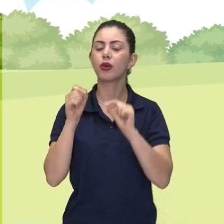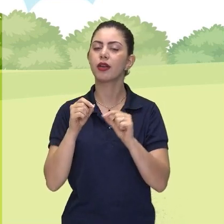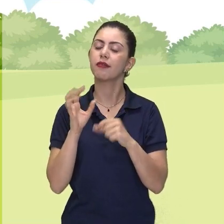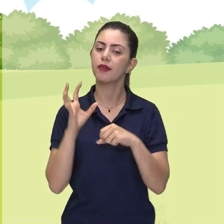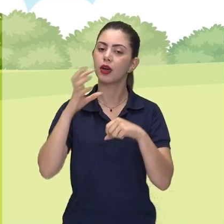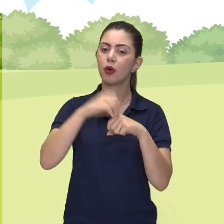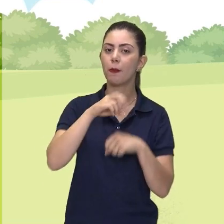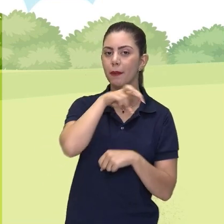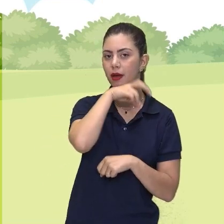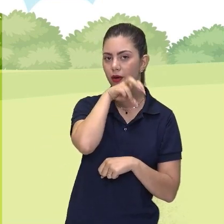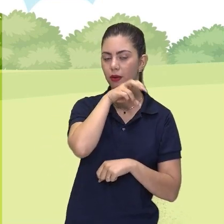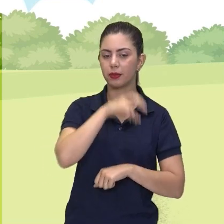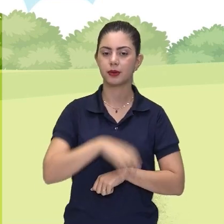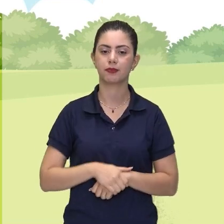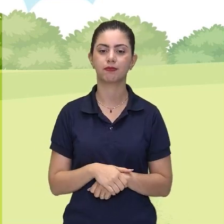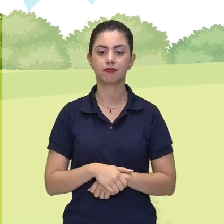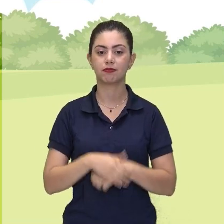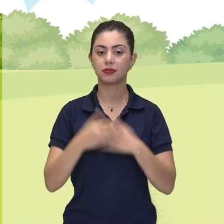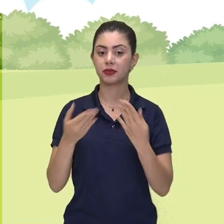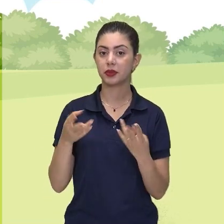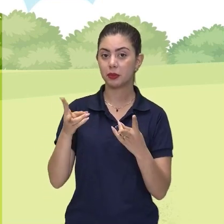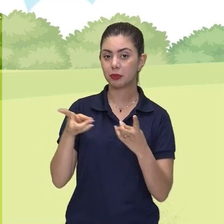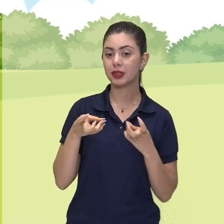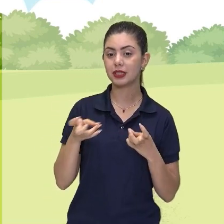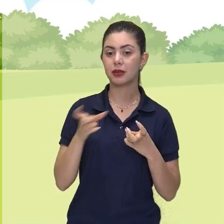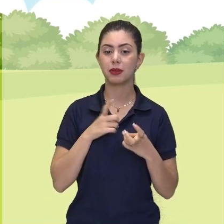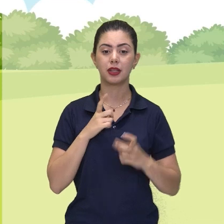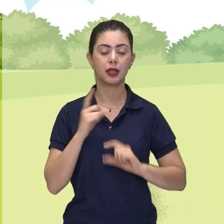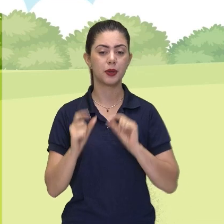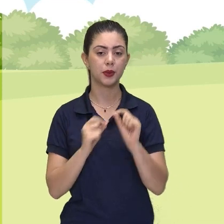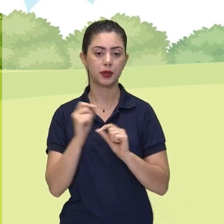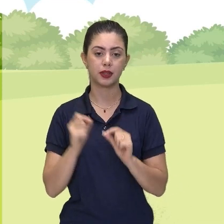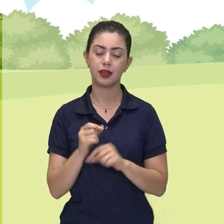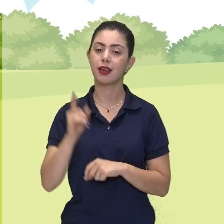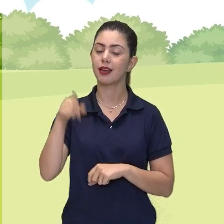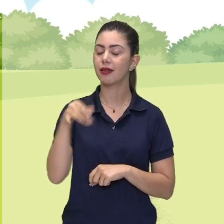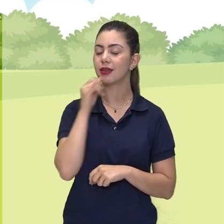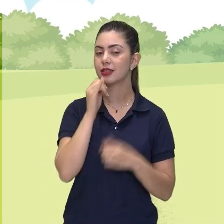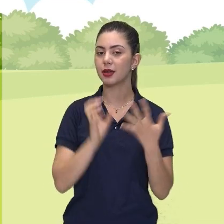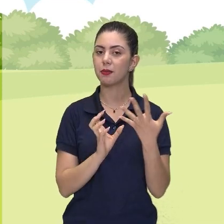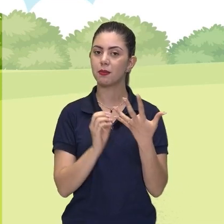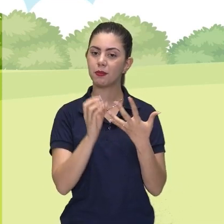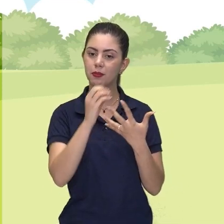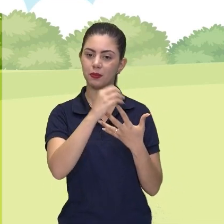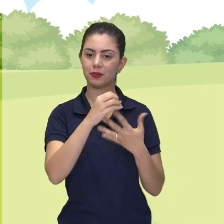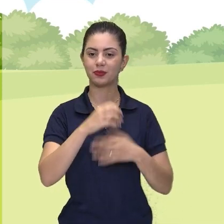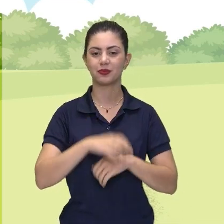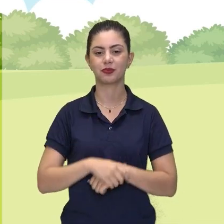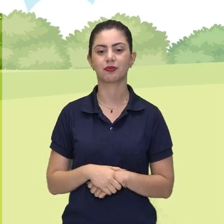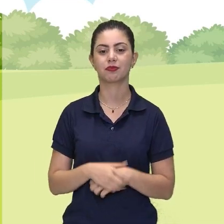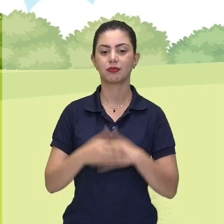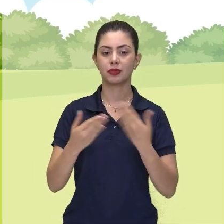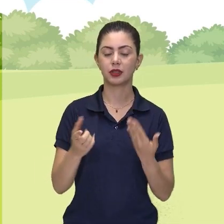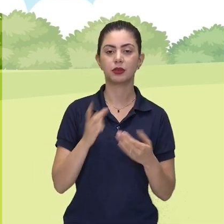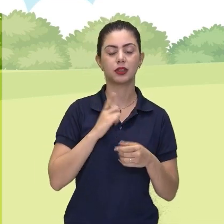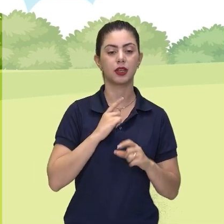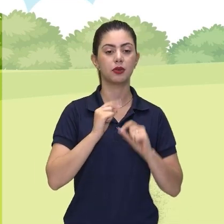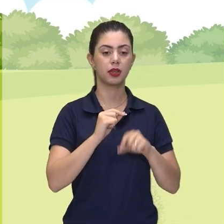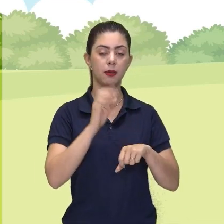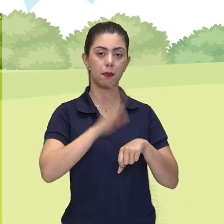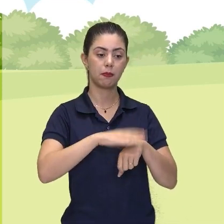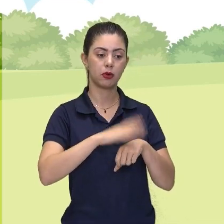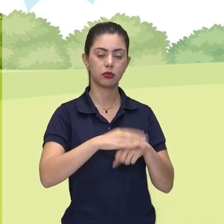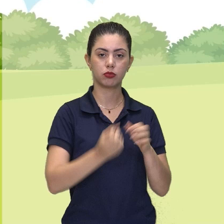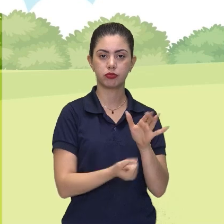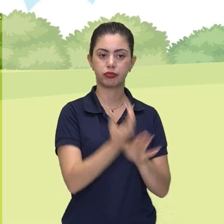alimentar dessa cobra. Né? Então, aí a gente consegue observar um exemplo de cadeia alimentar. Produtor,